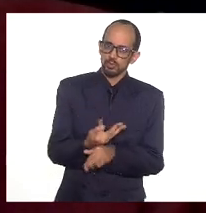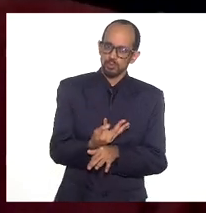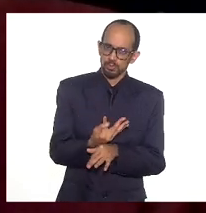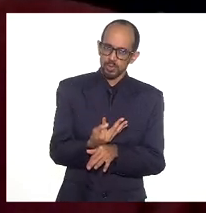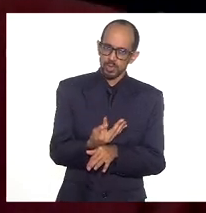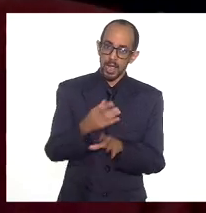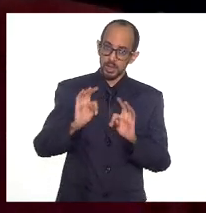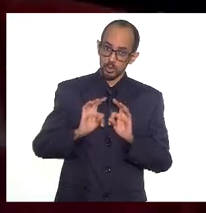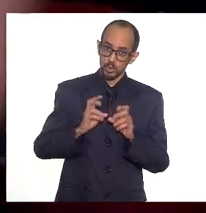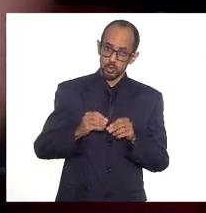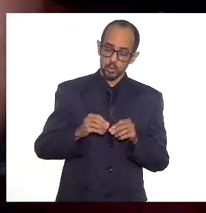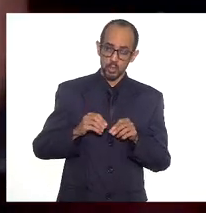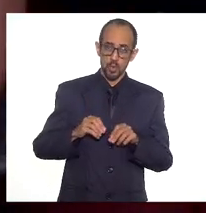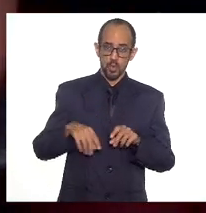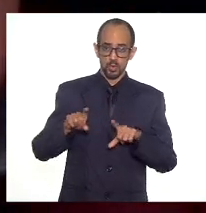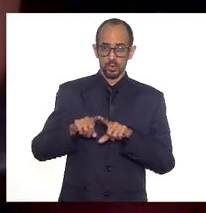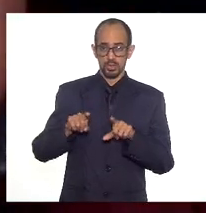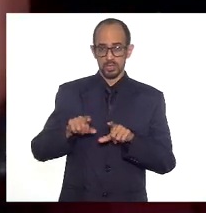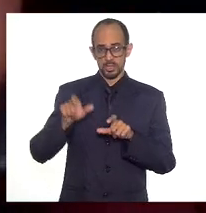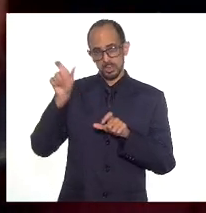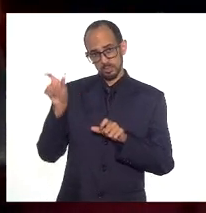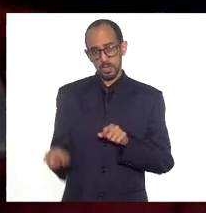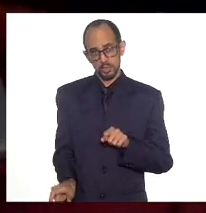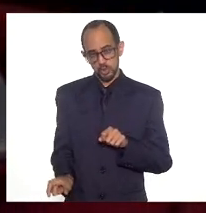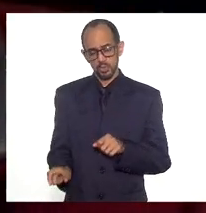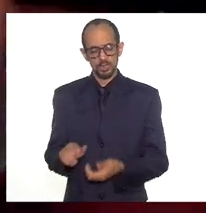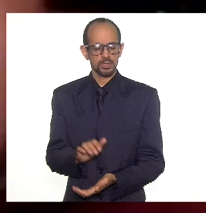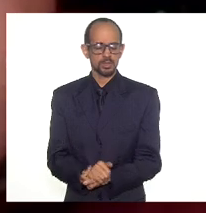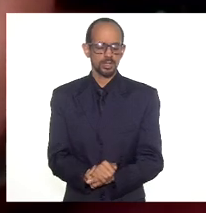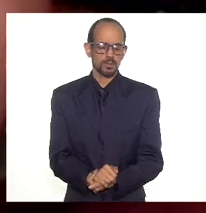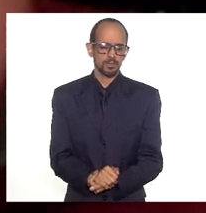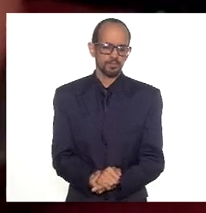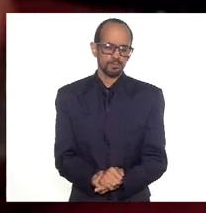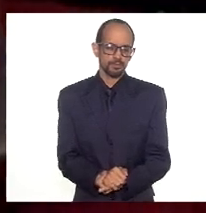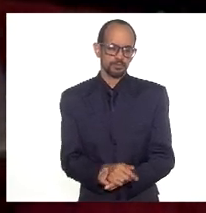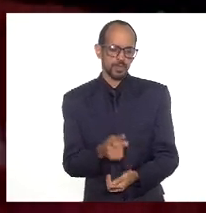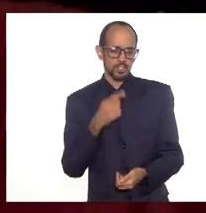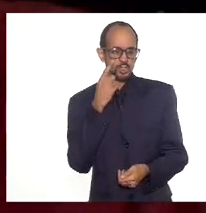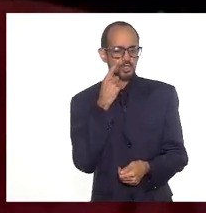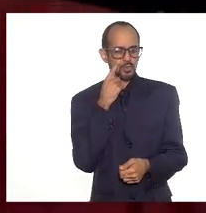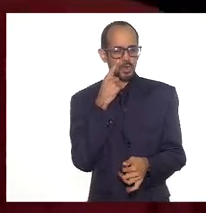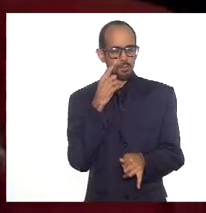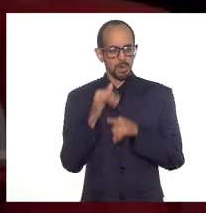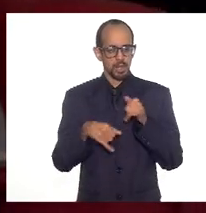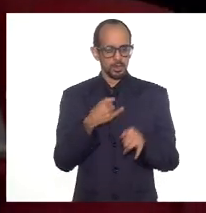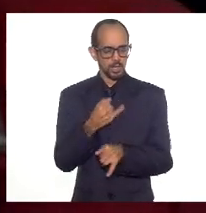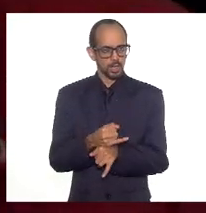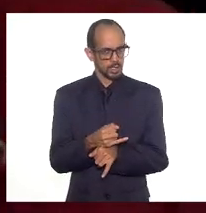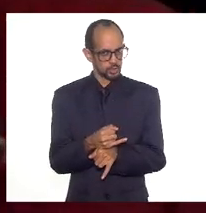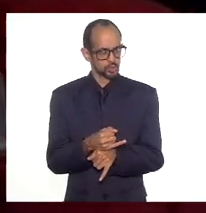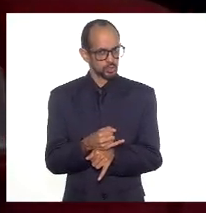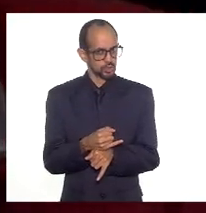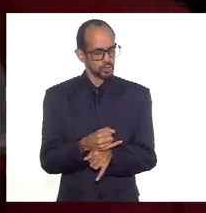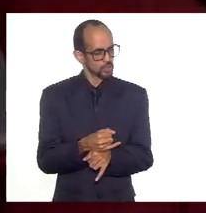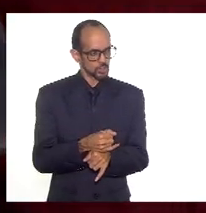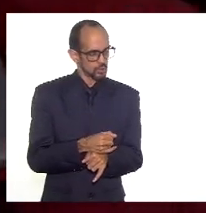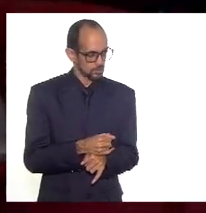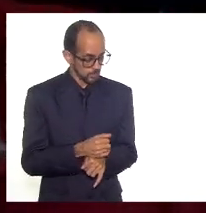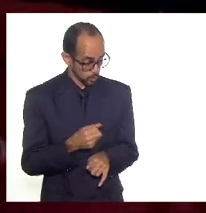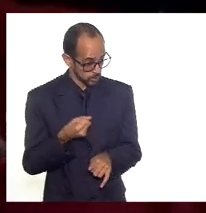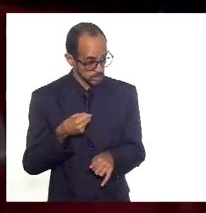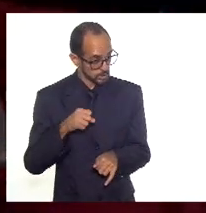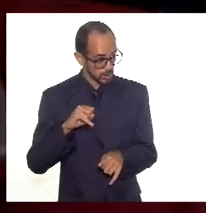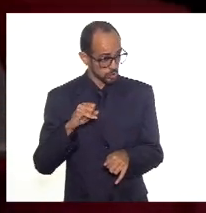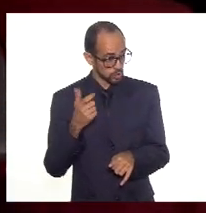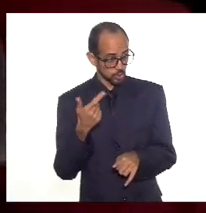A descomercialização já é uma realidade, né? As vendas pela internet, tudo. Então, se a gente não tiver uma preocupação